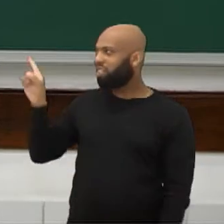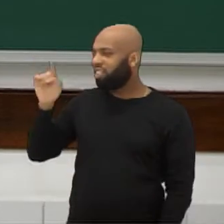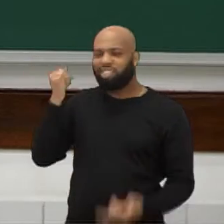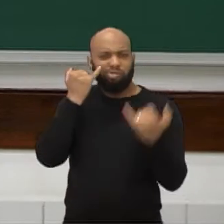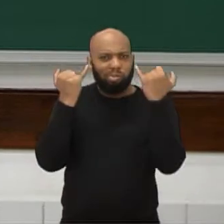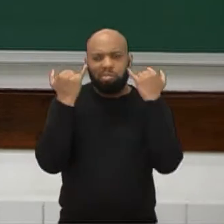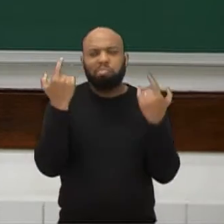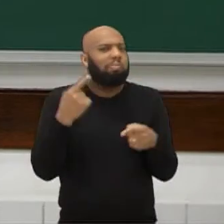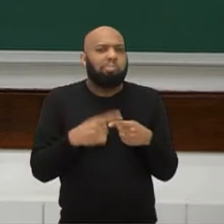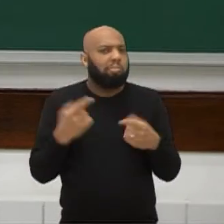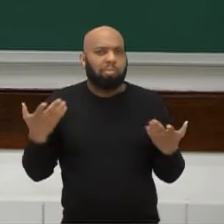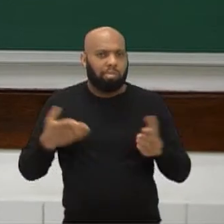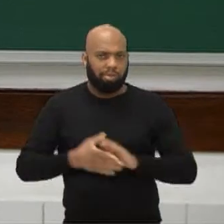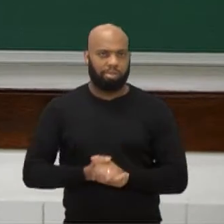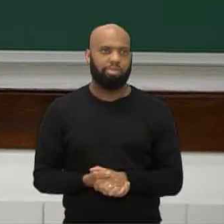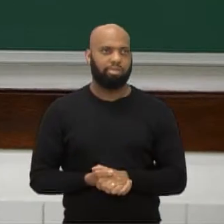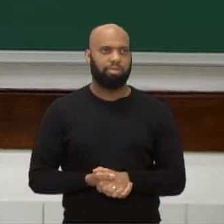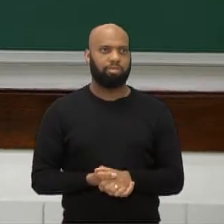notícia?